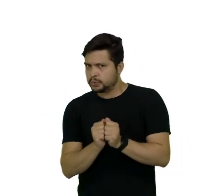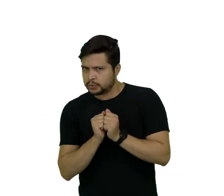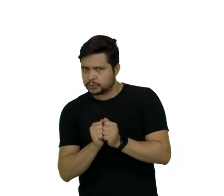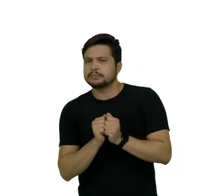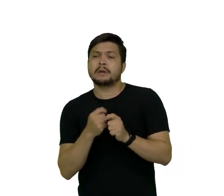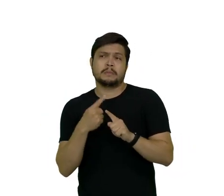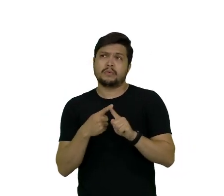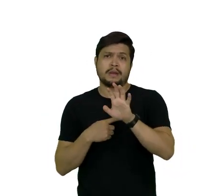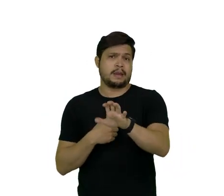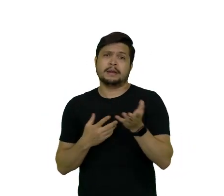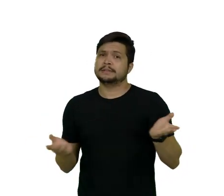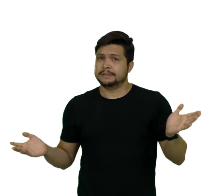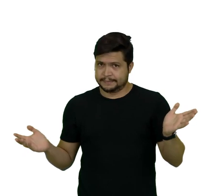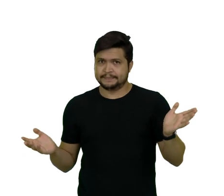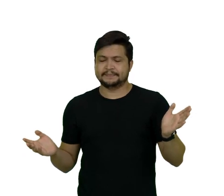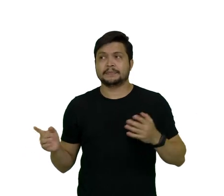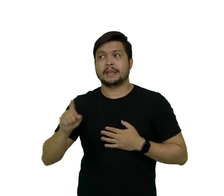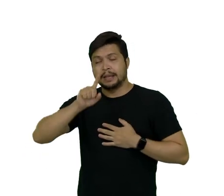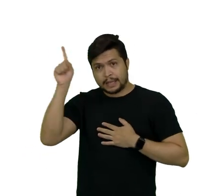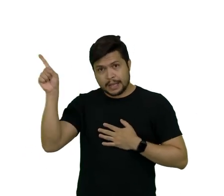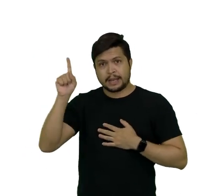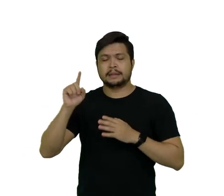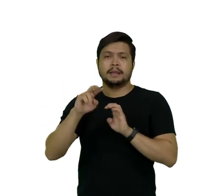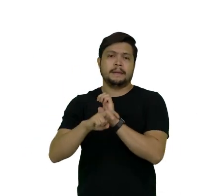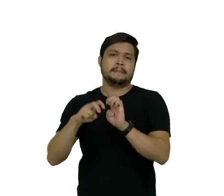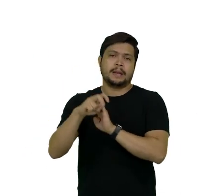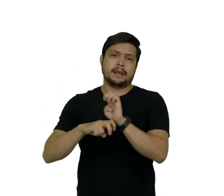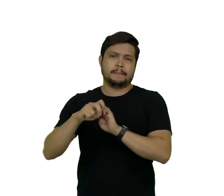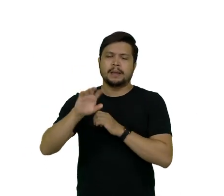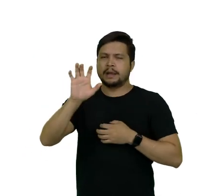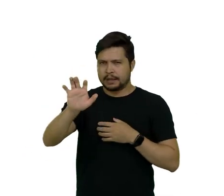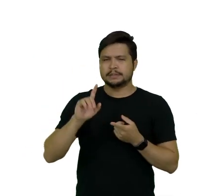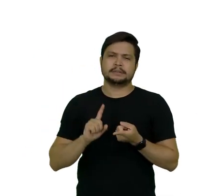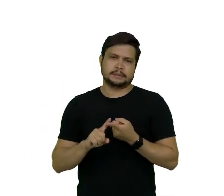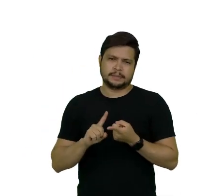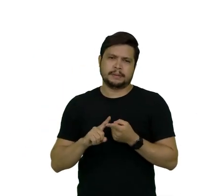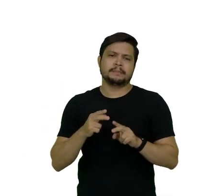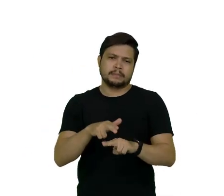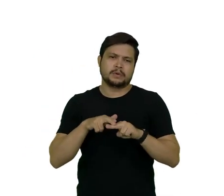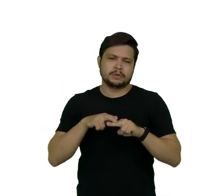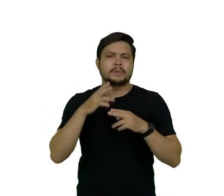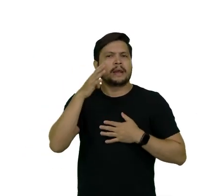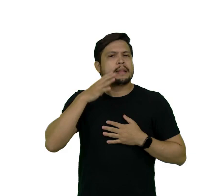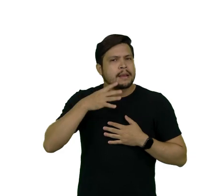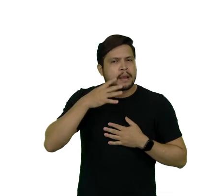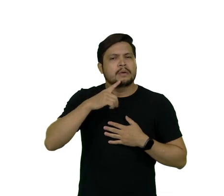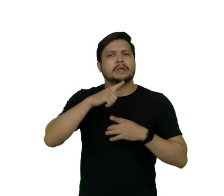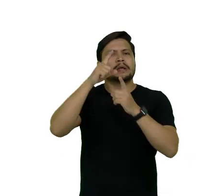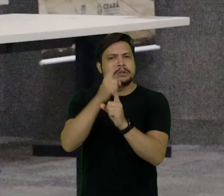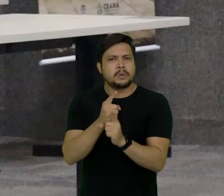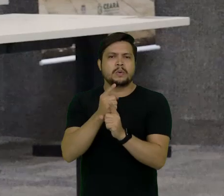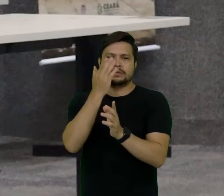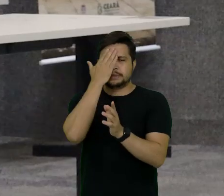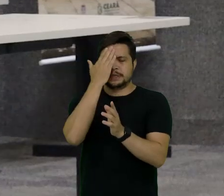amores, porque é assim. Lá na Embrapa também é assim. Então, é muito legal a gente ter